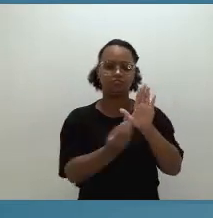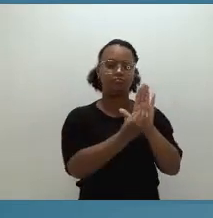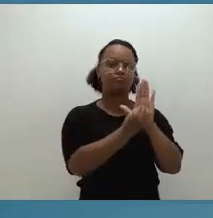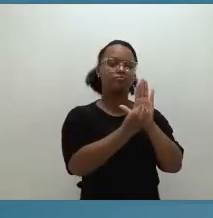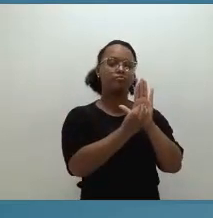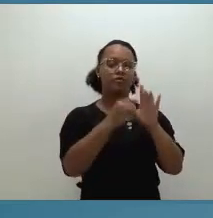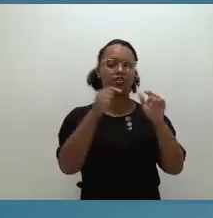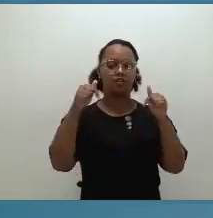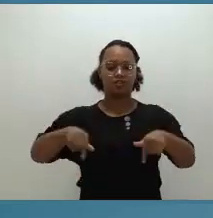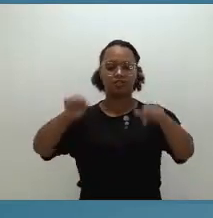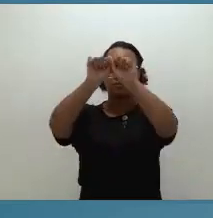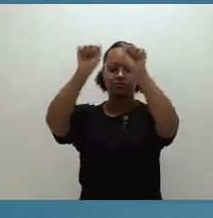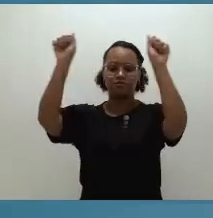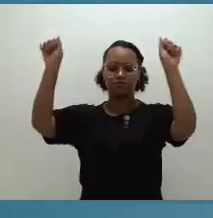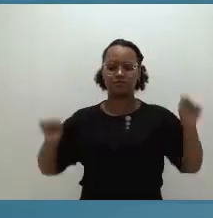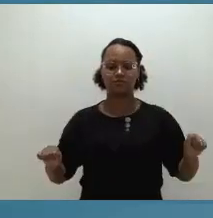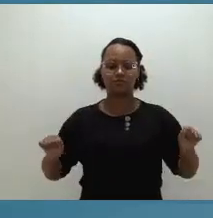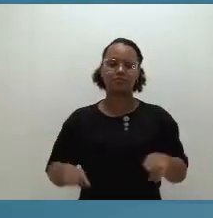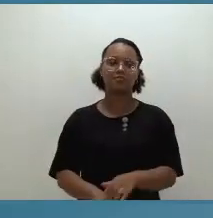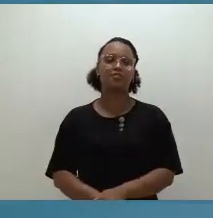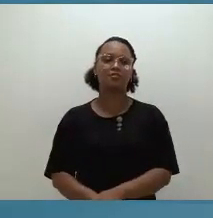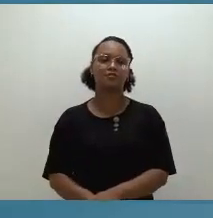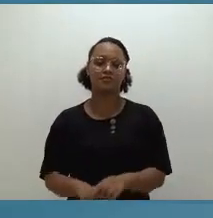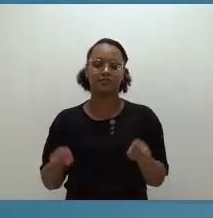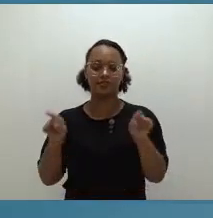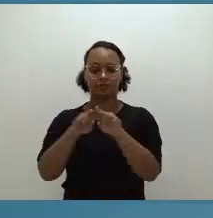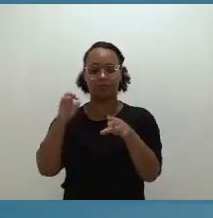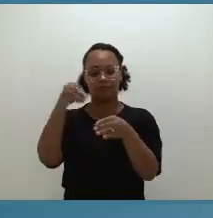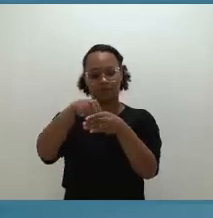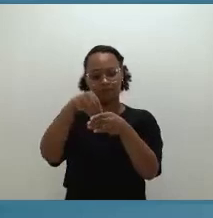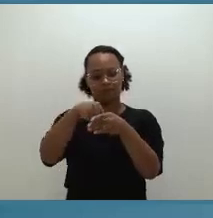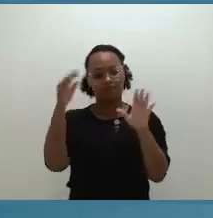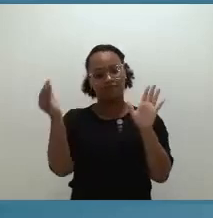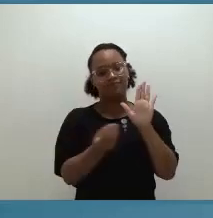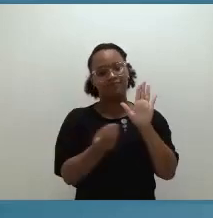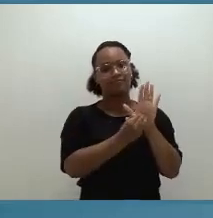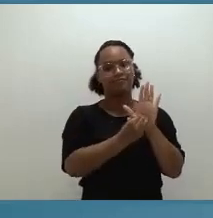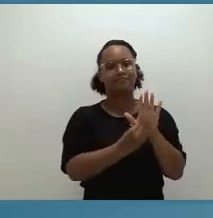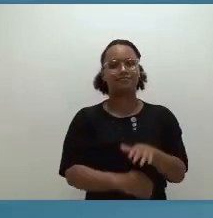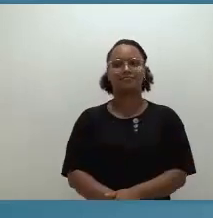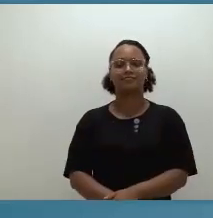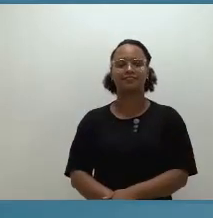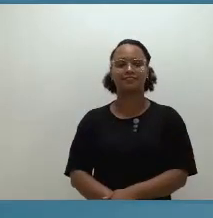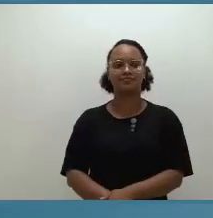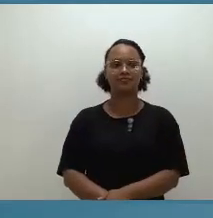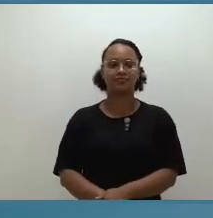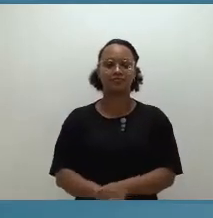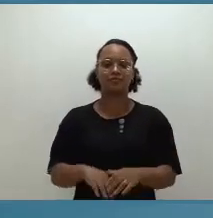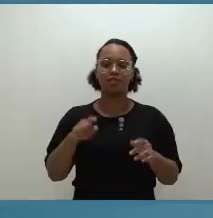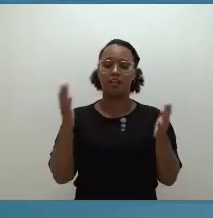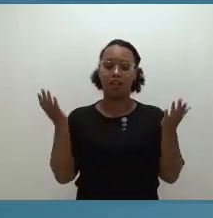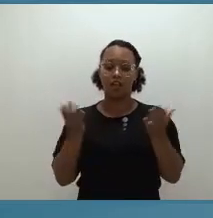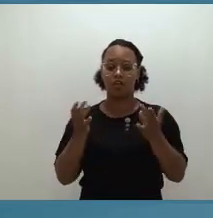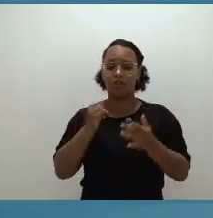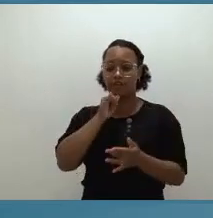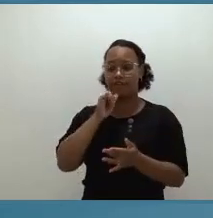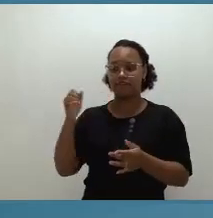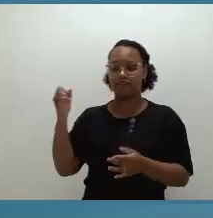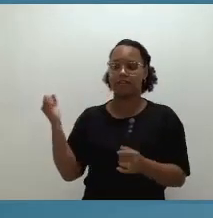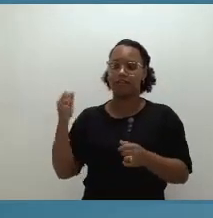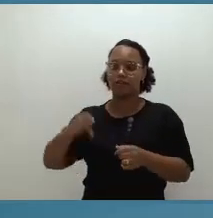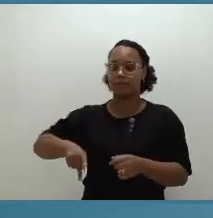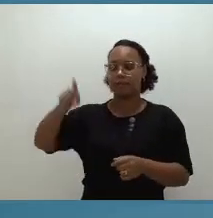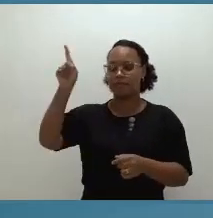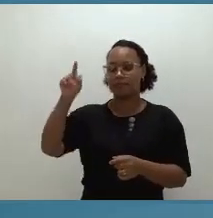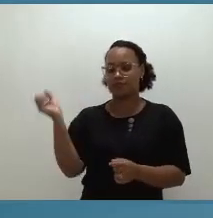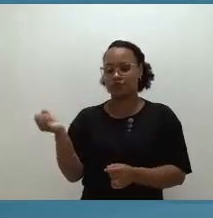neste tribunal, assim como esta eleição. Dirijo-me à nova presidente,